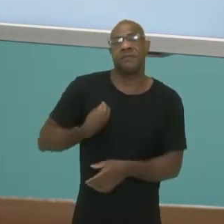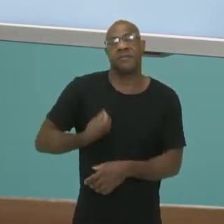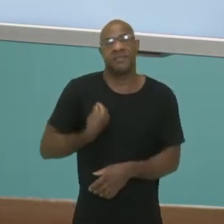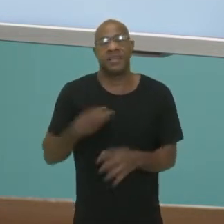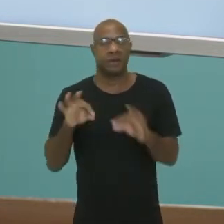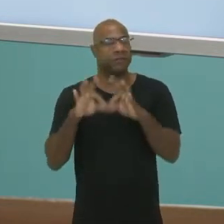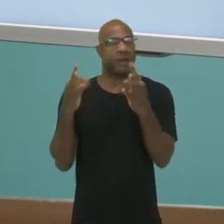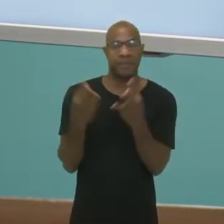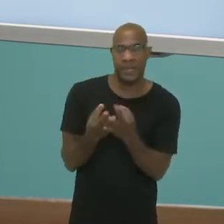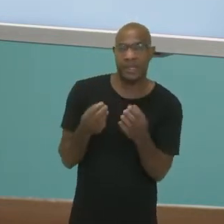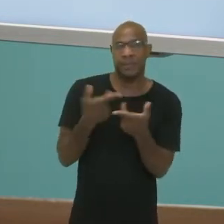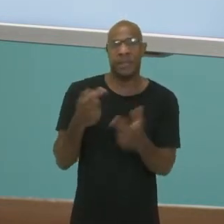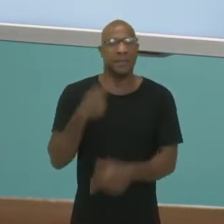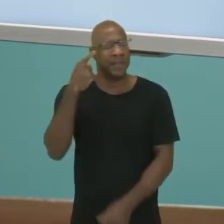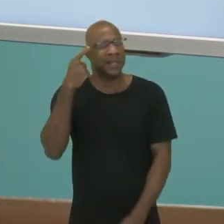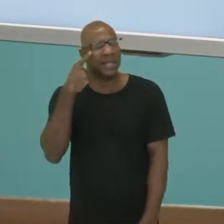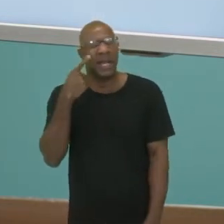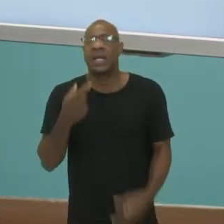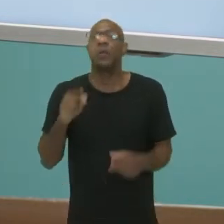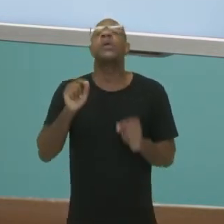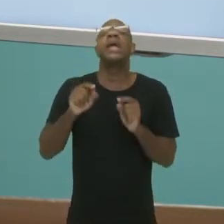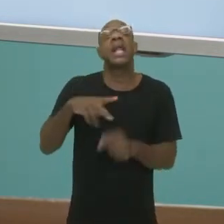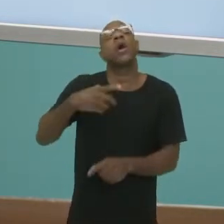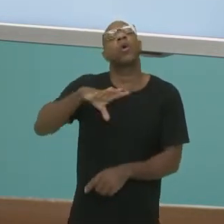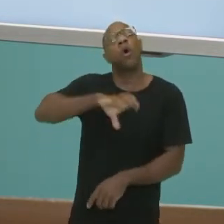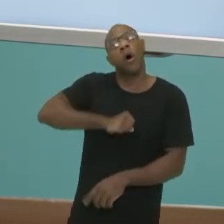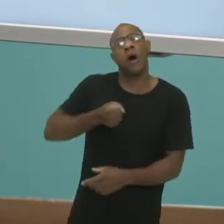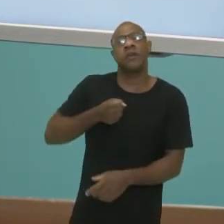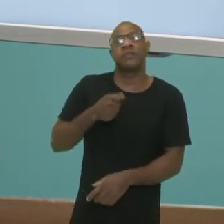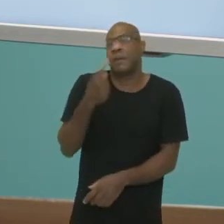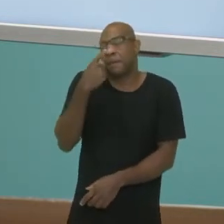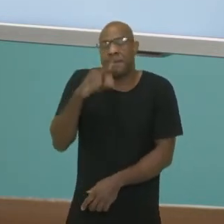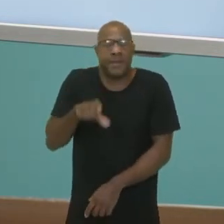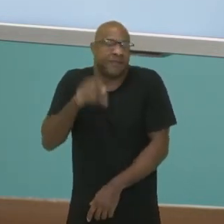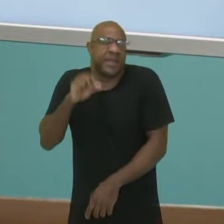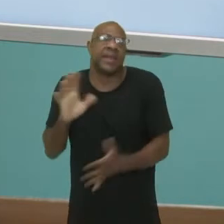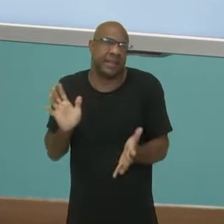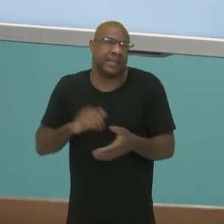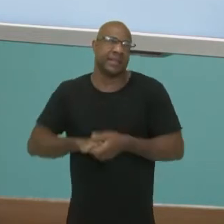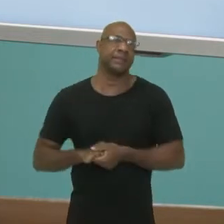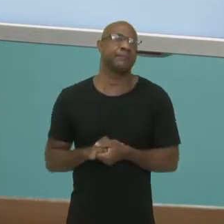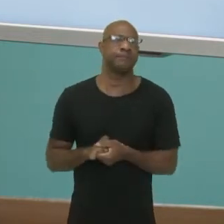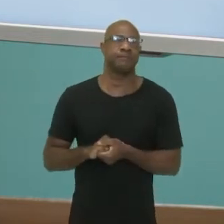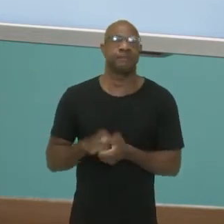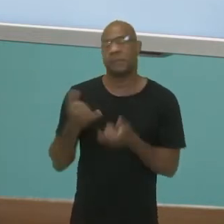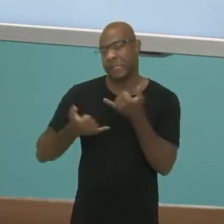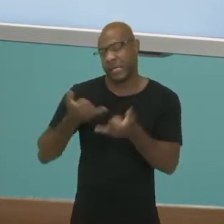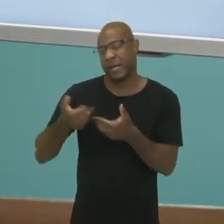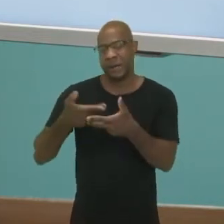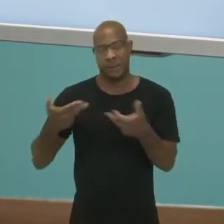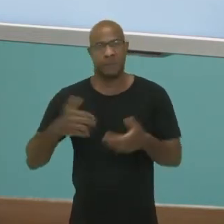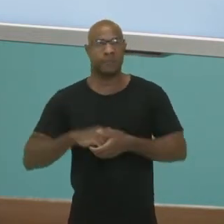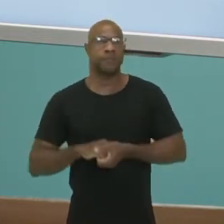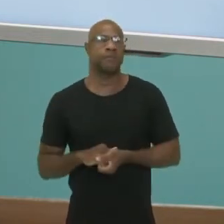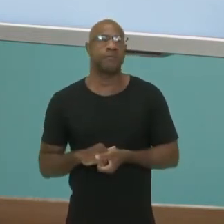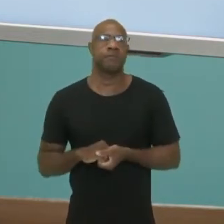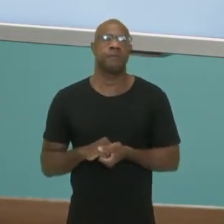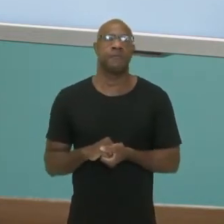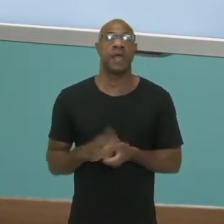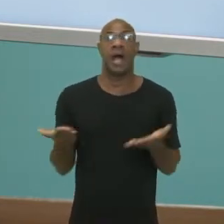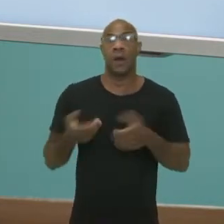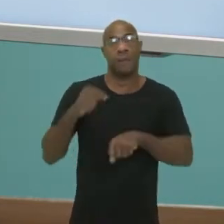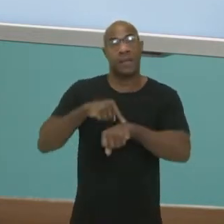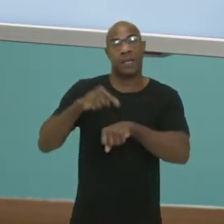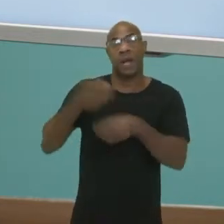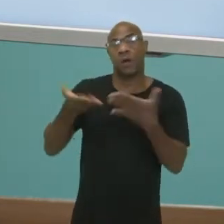em gostos e preferências, coisas relacionadas à criança, como brincar, não é mesmo? Muito bem. Agora, vamos a